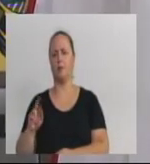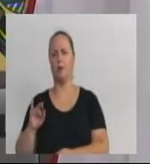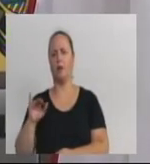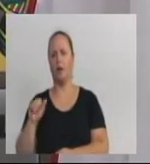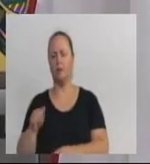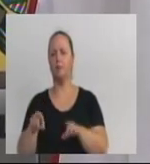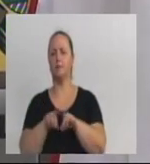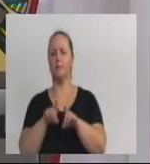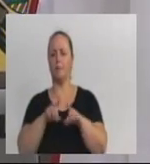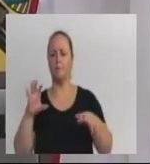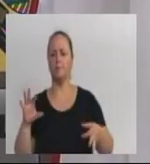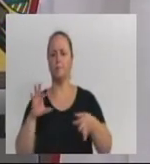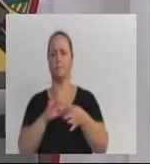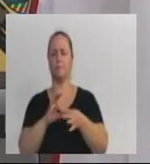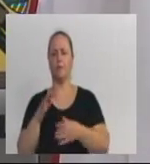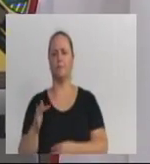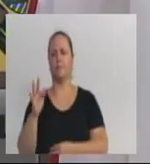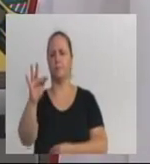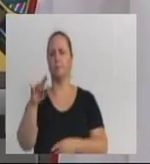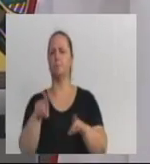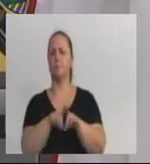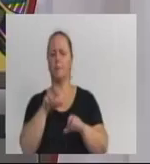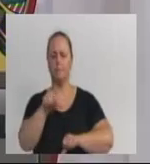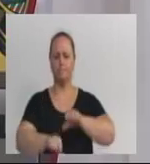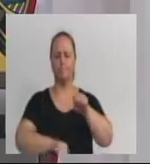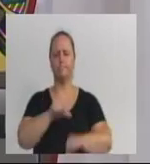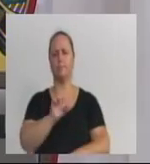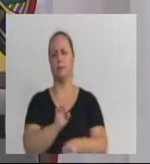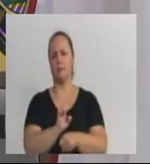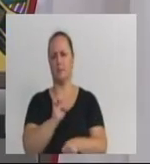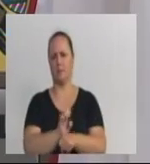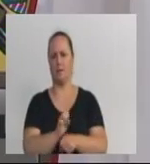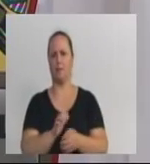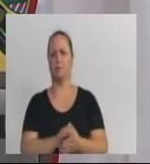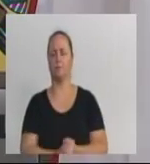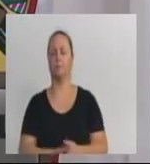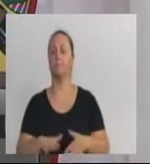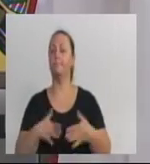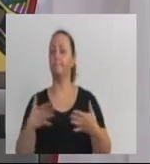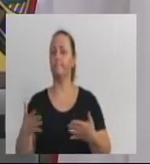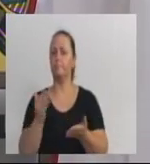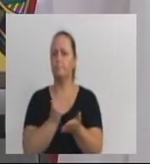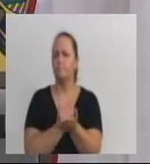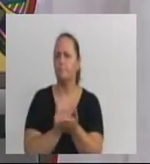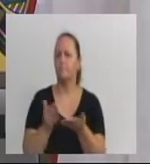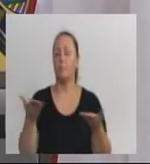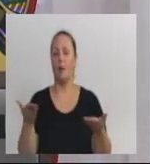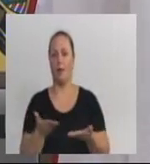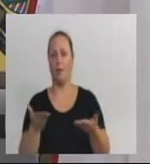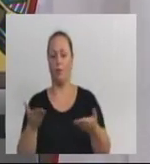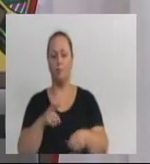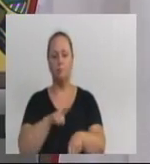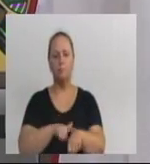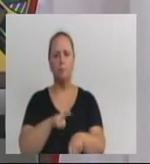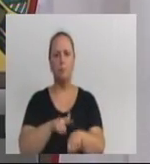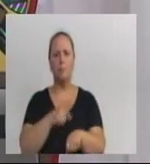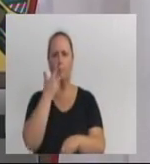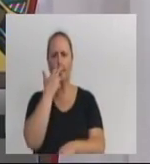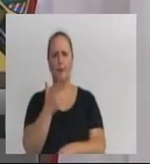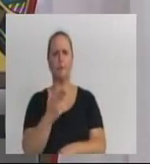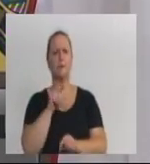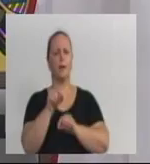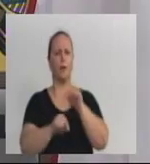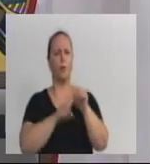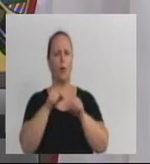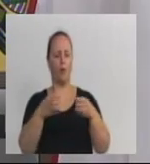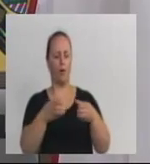reforma do Estado. Portanto, abrir uma janela neste momento atende a interesses de grupos políticos